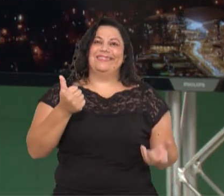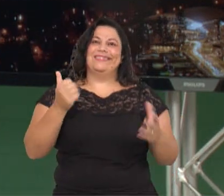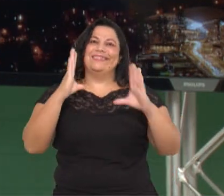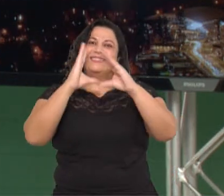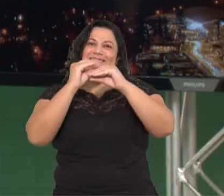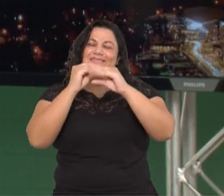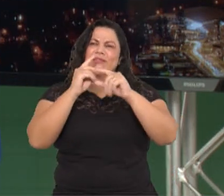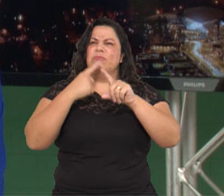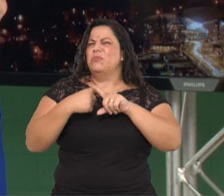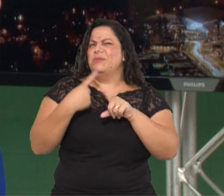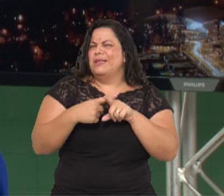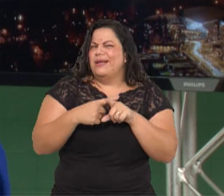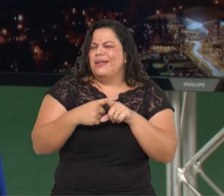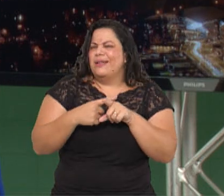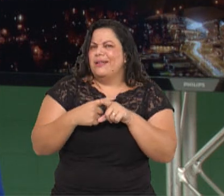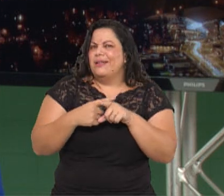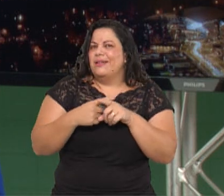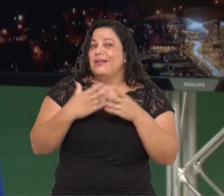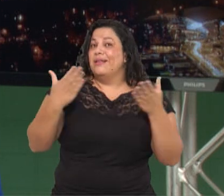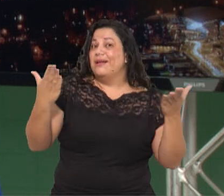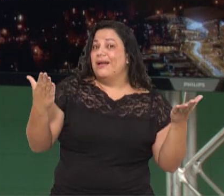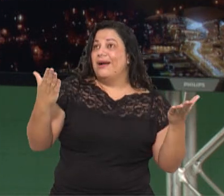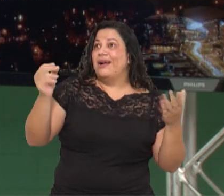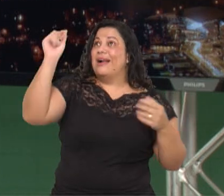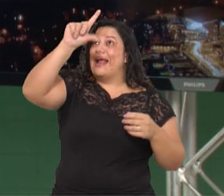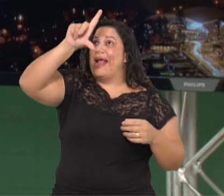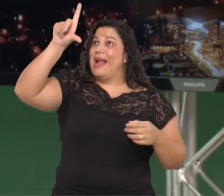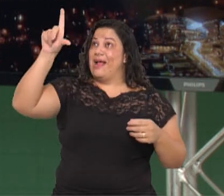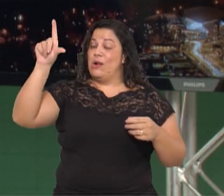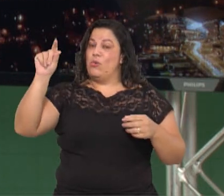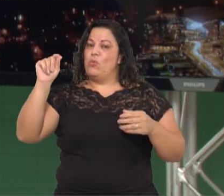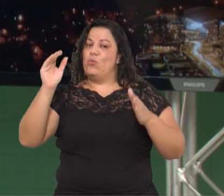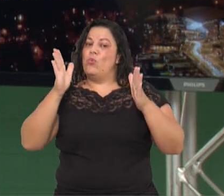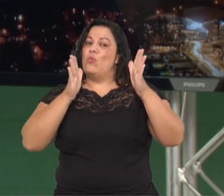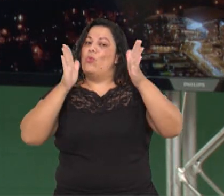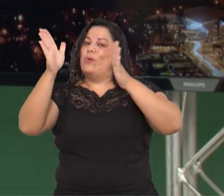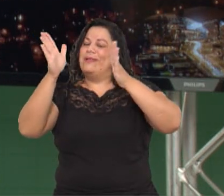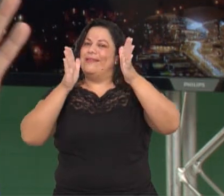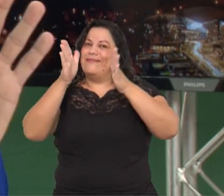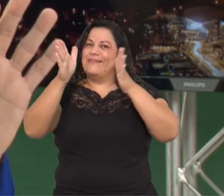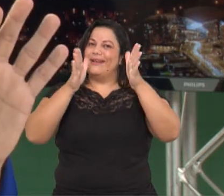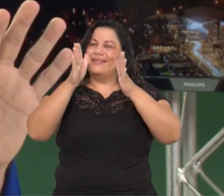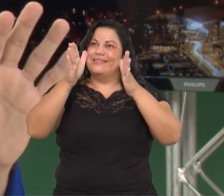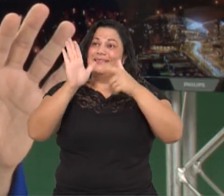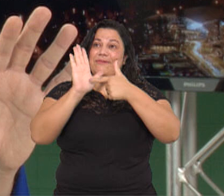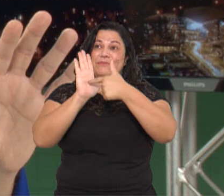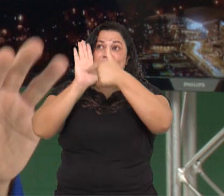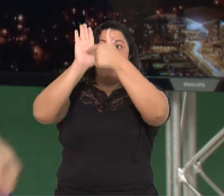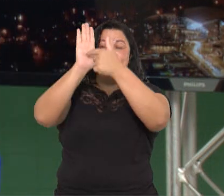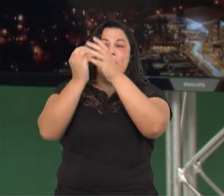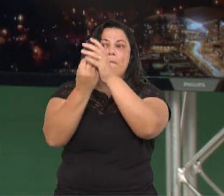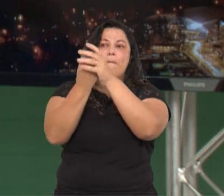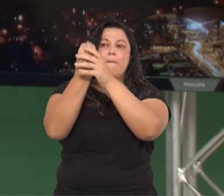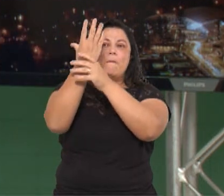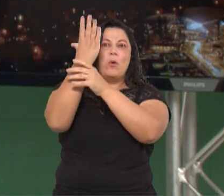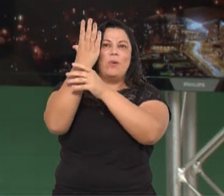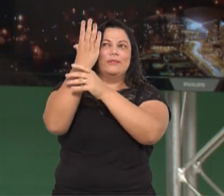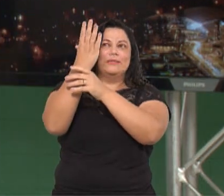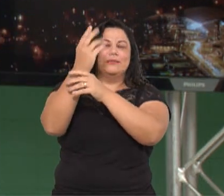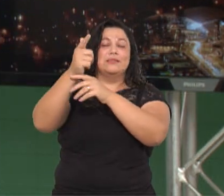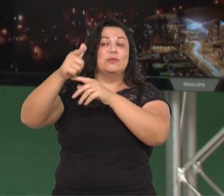gente vai conversar mais pra frente que a Lua tem fases. Tem hora que ela aparece bem e tem hora que ela não aparece tão bem. Mas nós